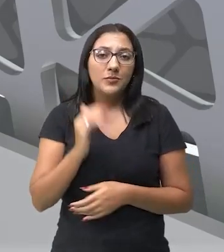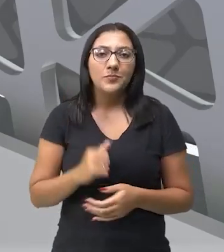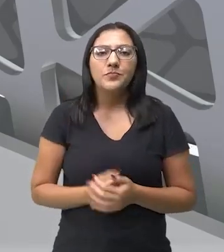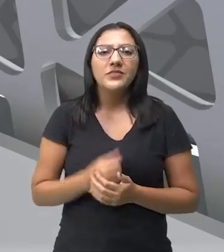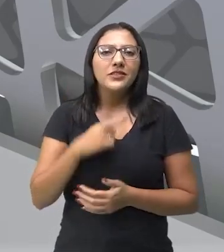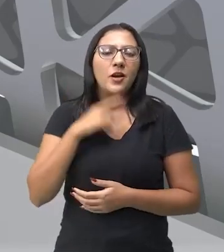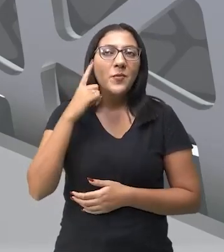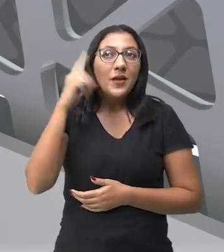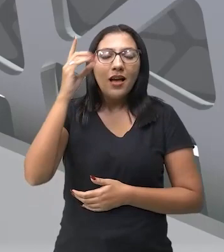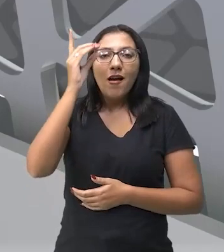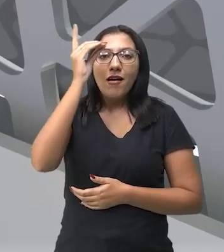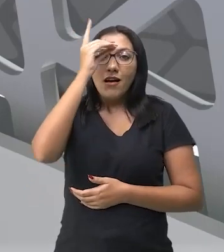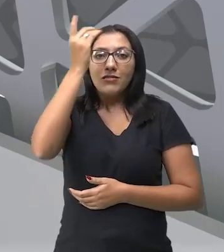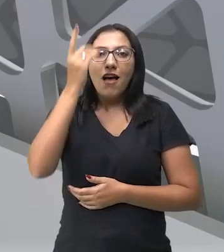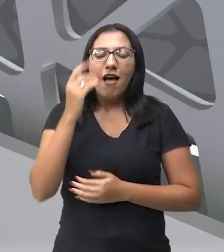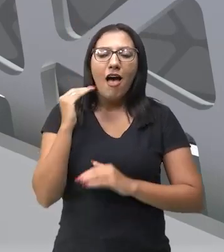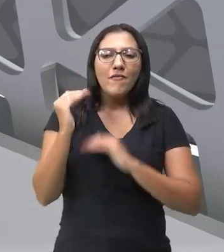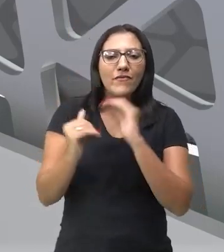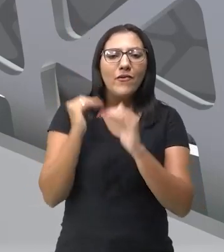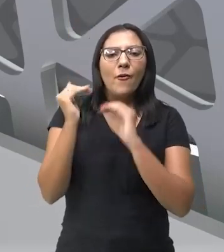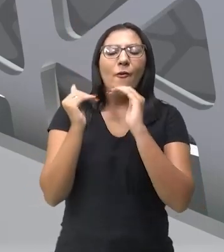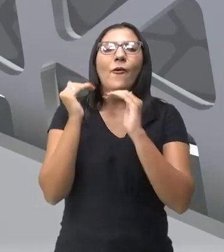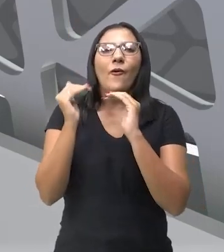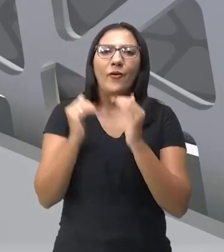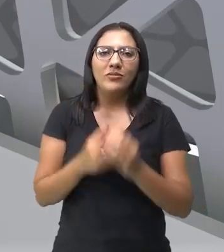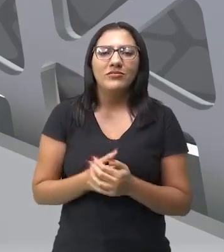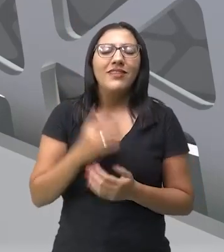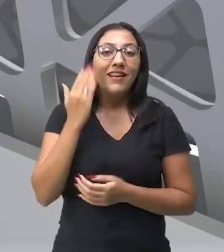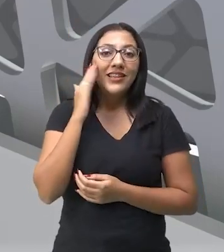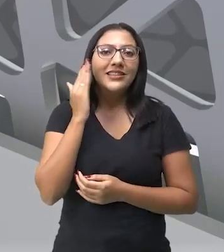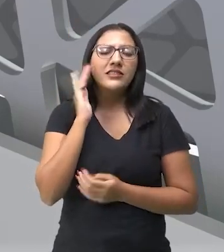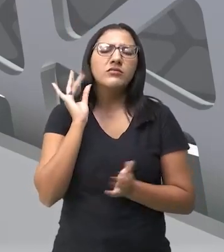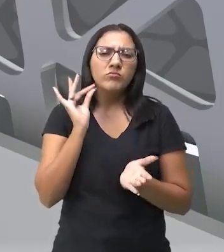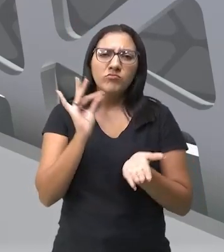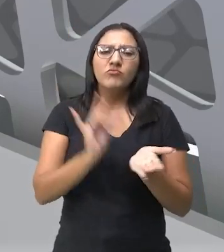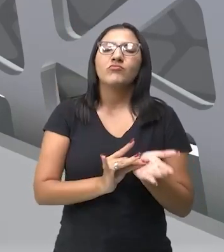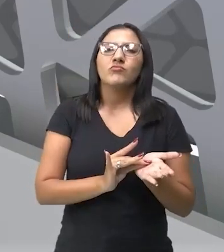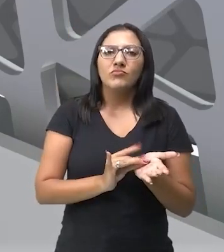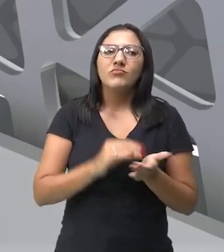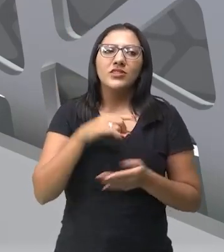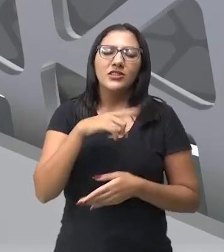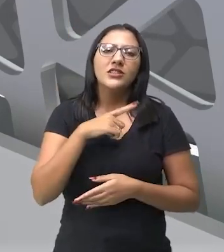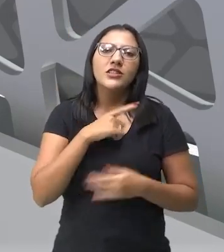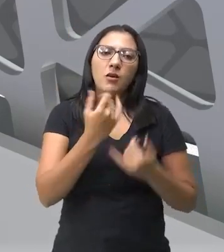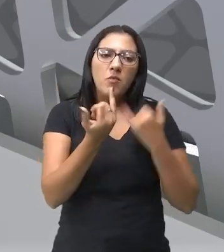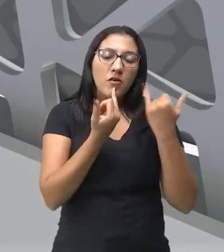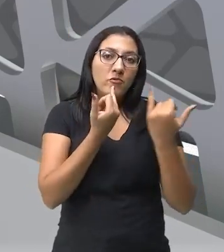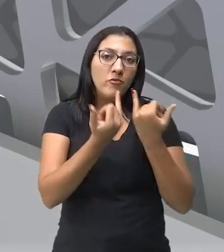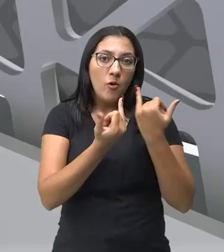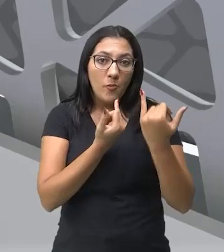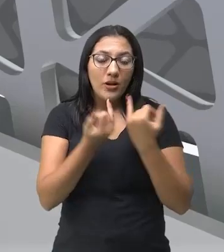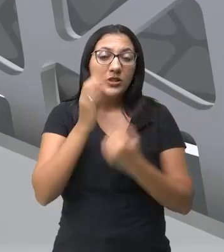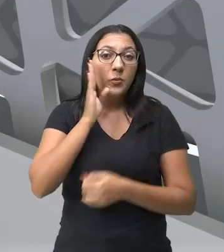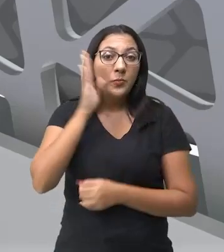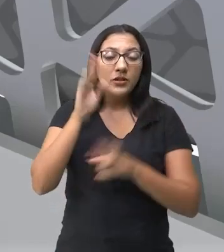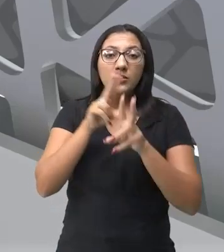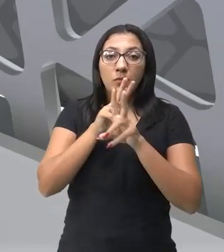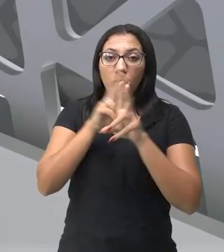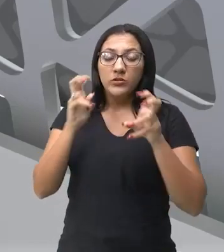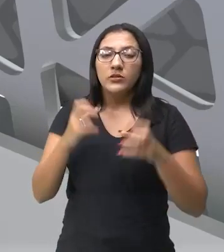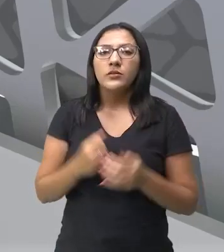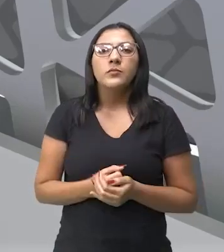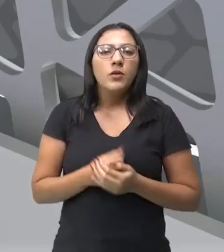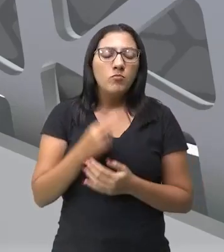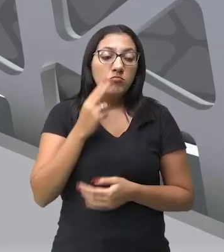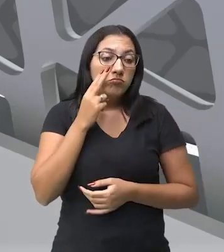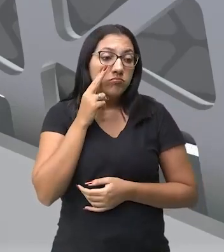uma ideia de um processo evolutivo, entende que, de fato, ali tem uma informação tratada e, ao olhar para